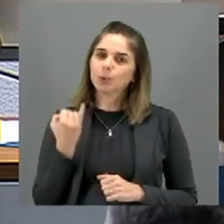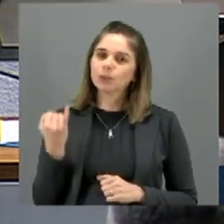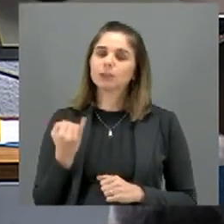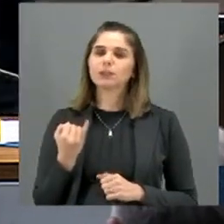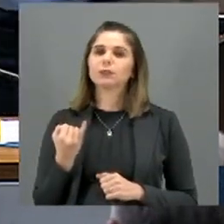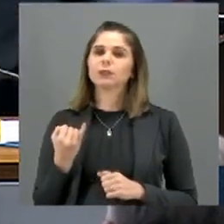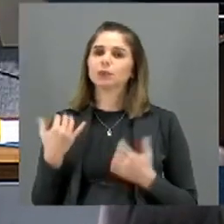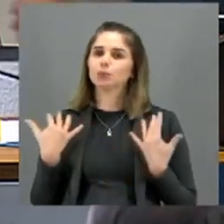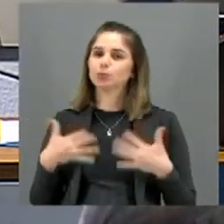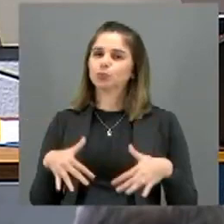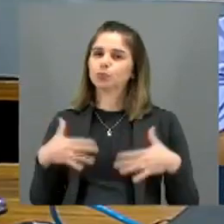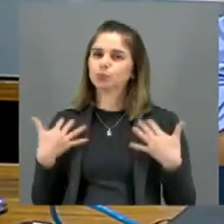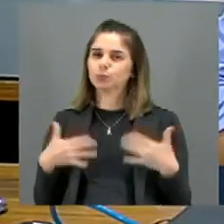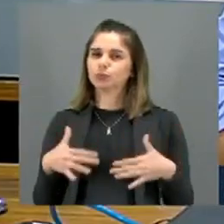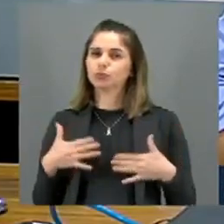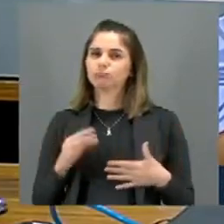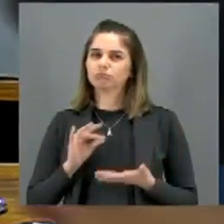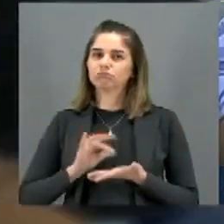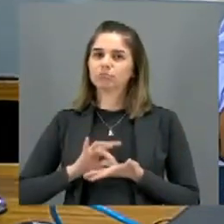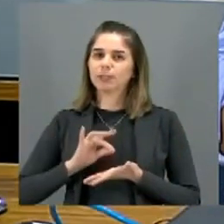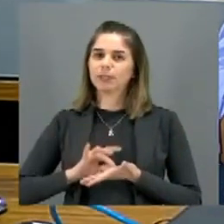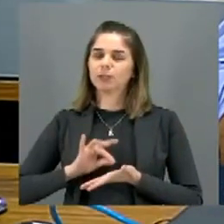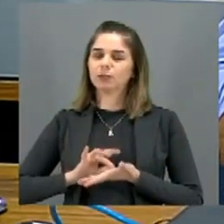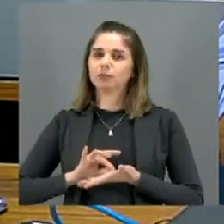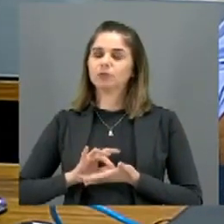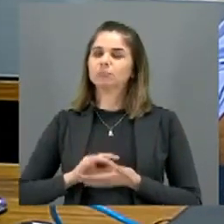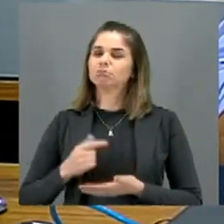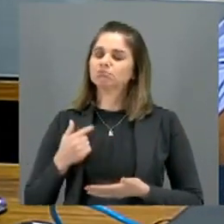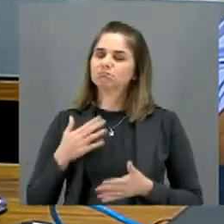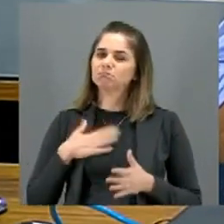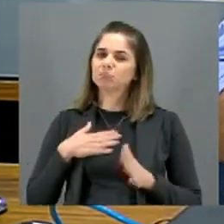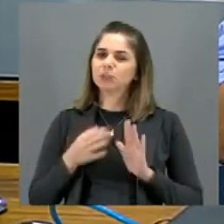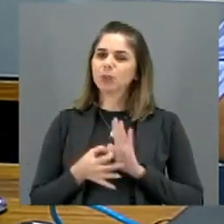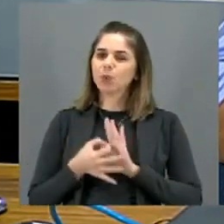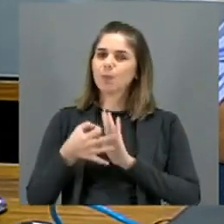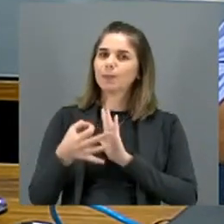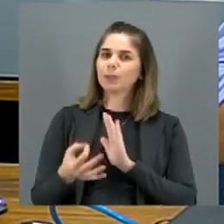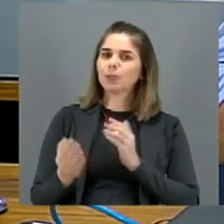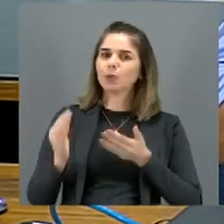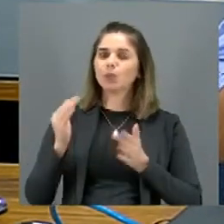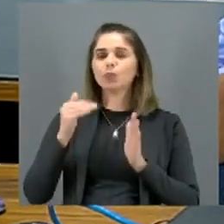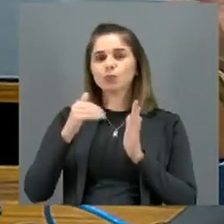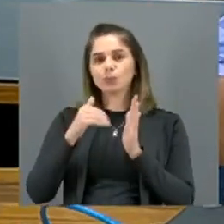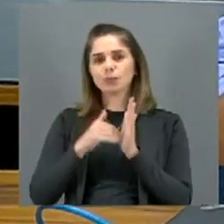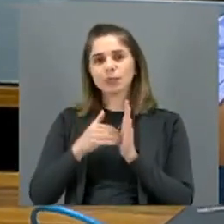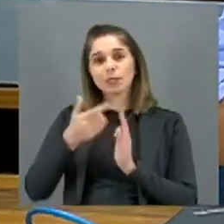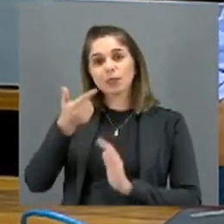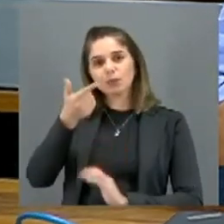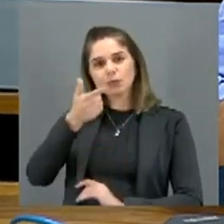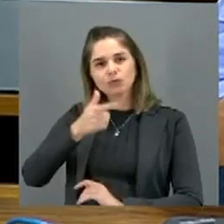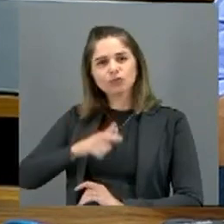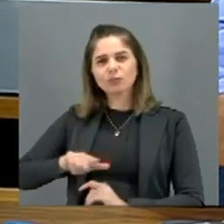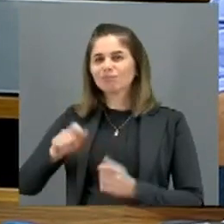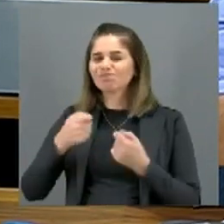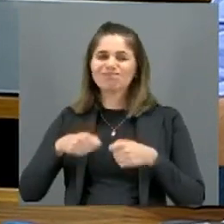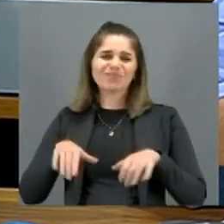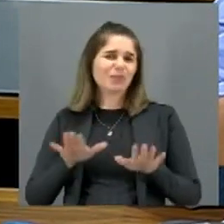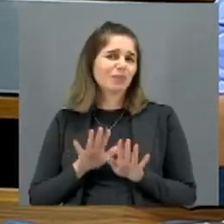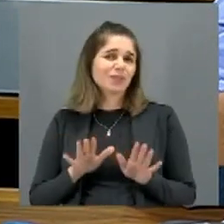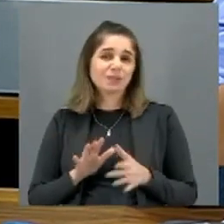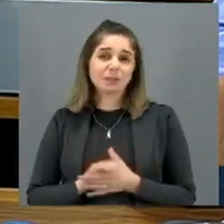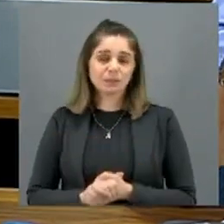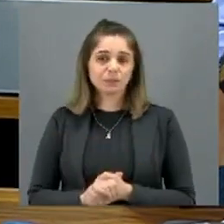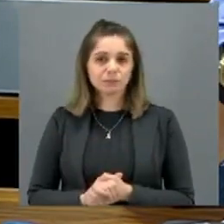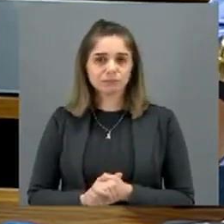grande e acho que o Senado, mais uma vez, não tinha necessidade disso,